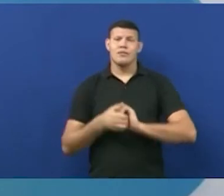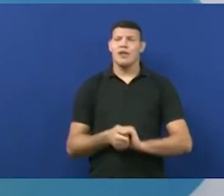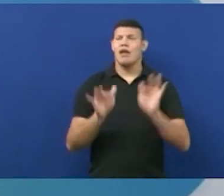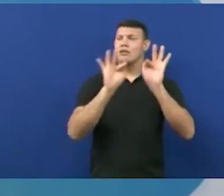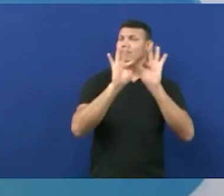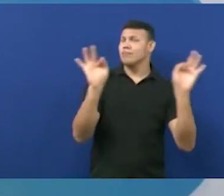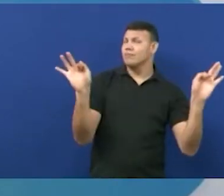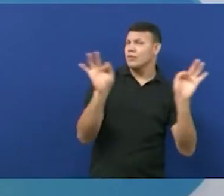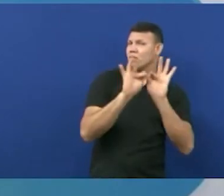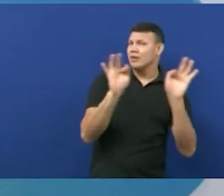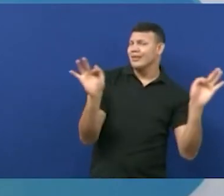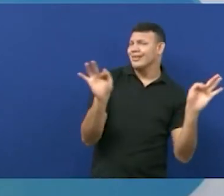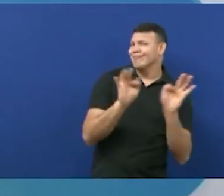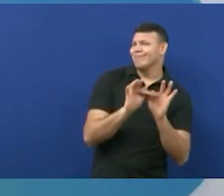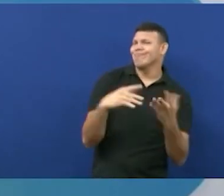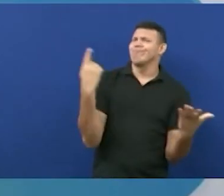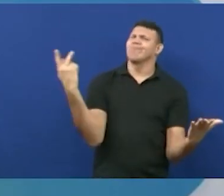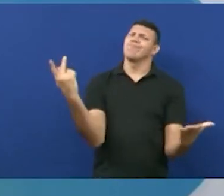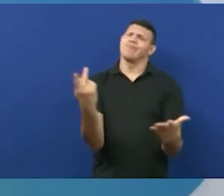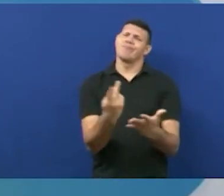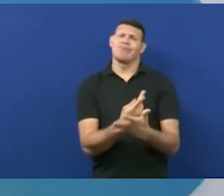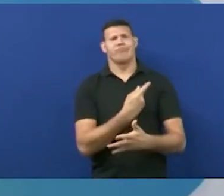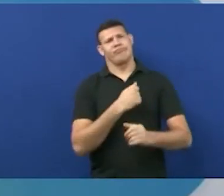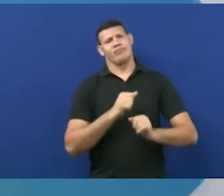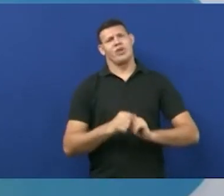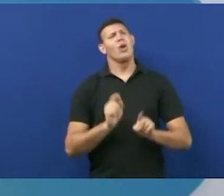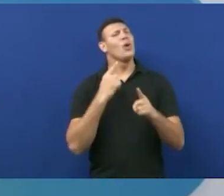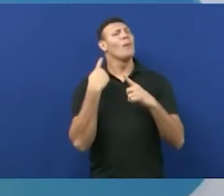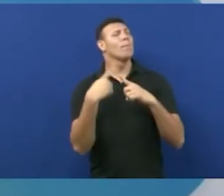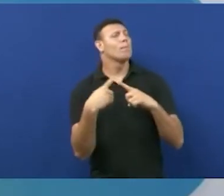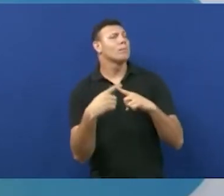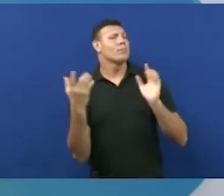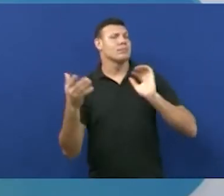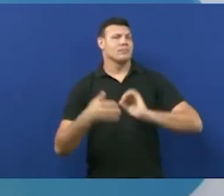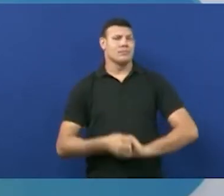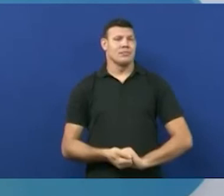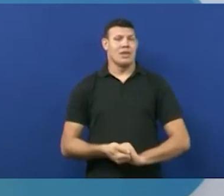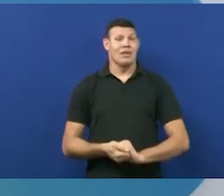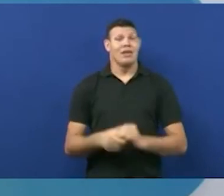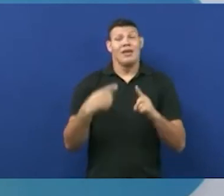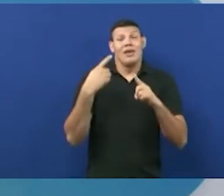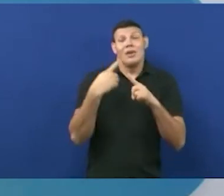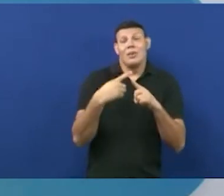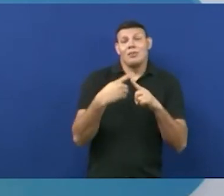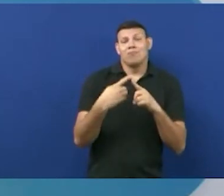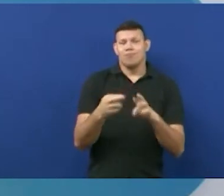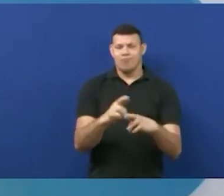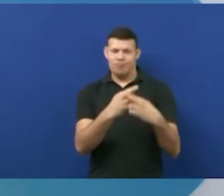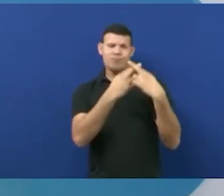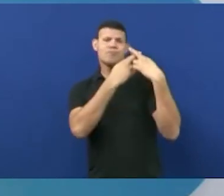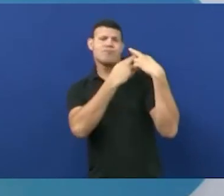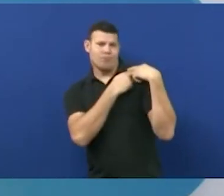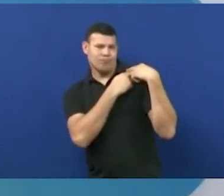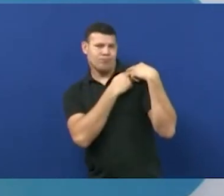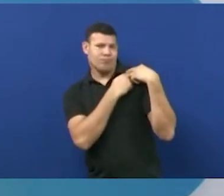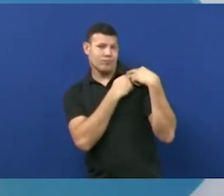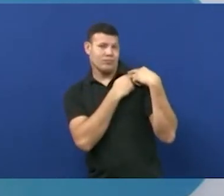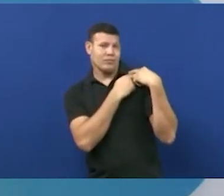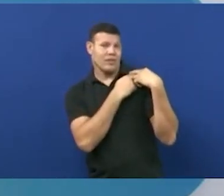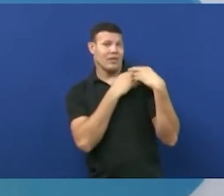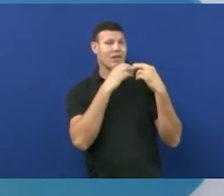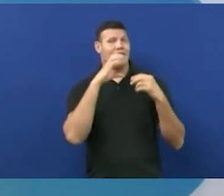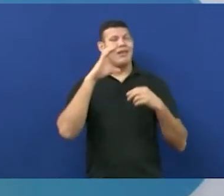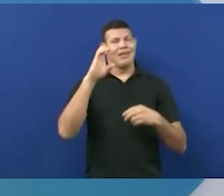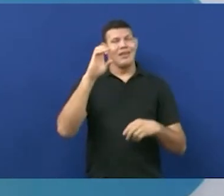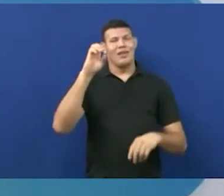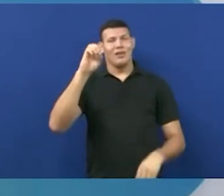Essa frase não está correta. Por quê? Porque o sistema responsável pelo transporte de CO2, que